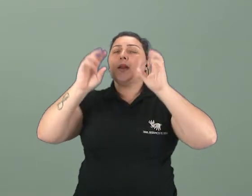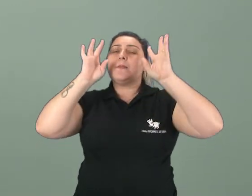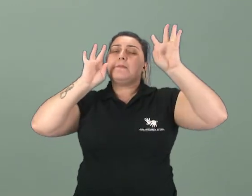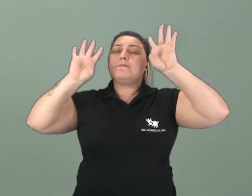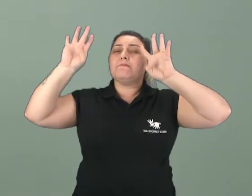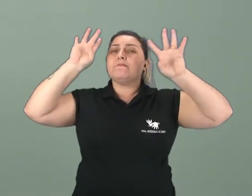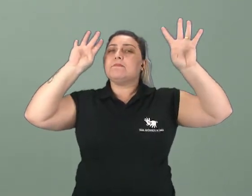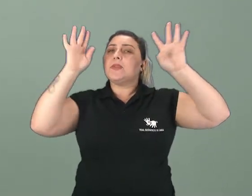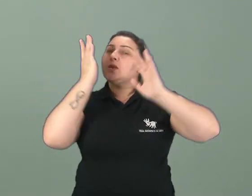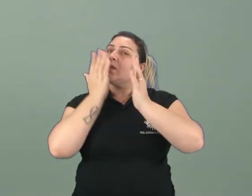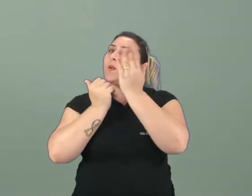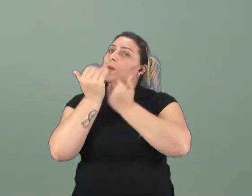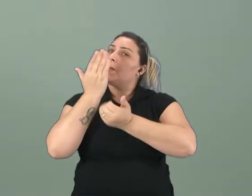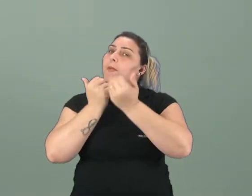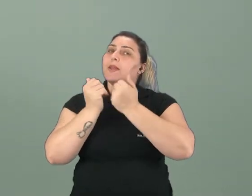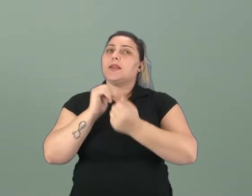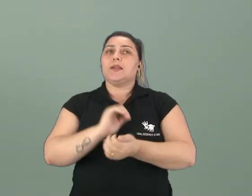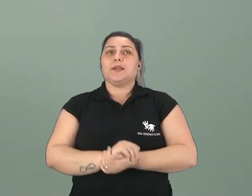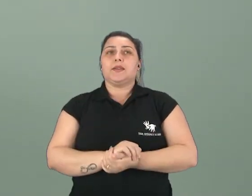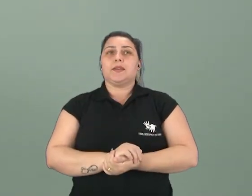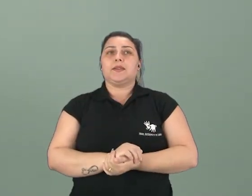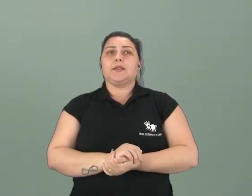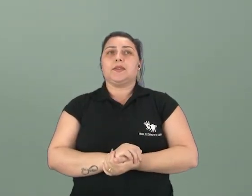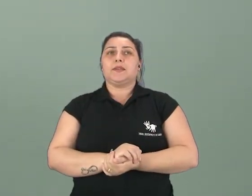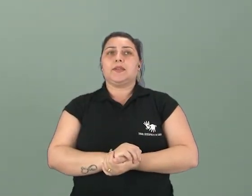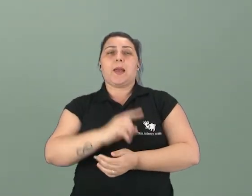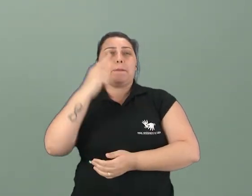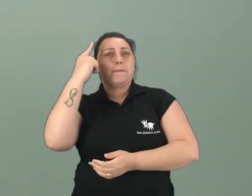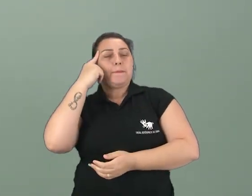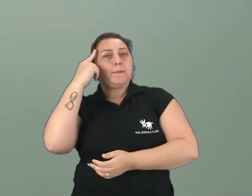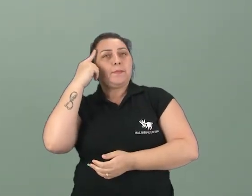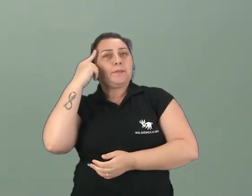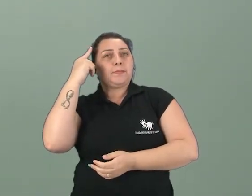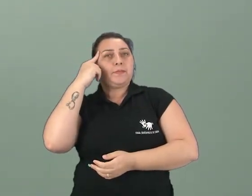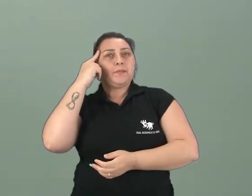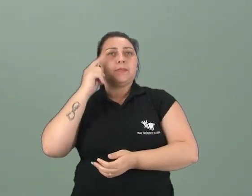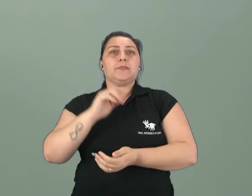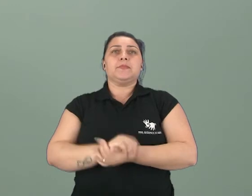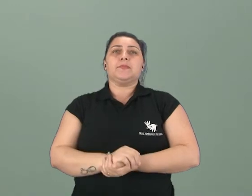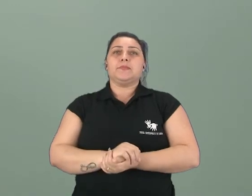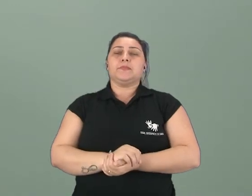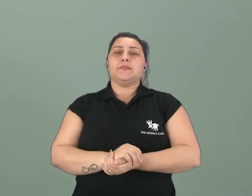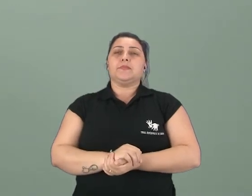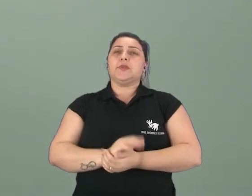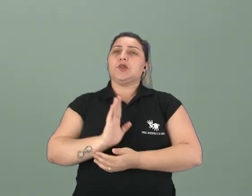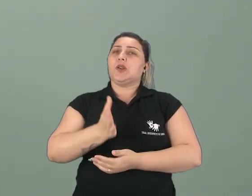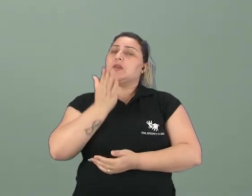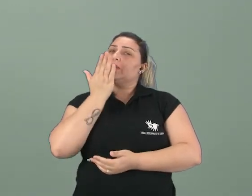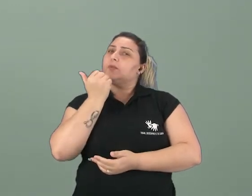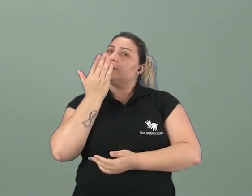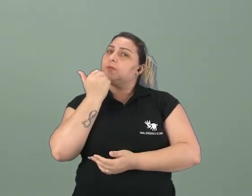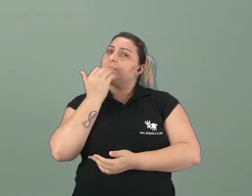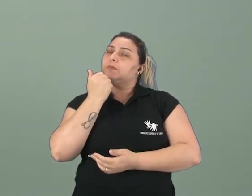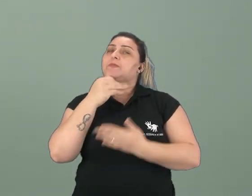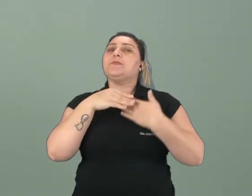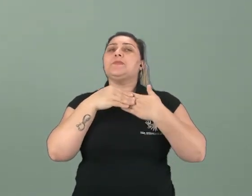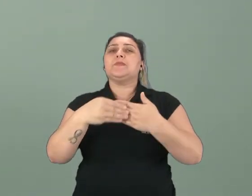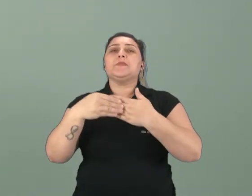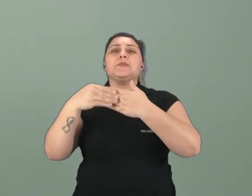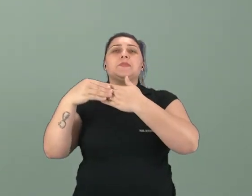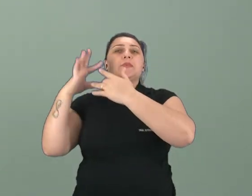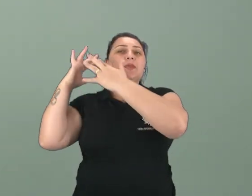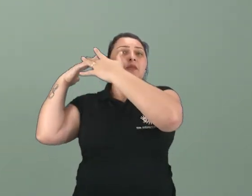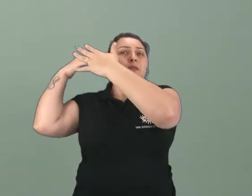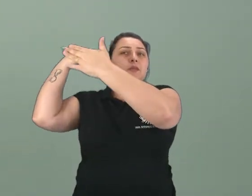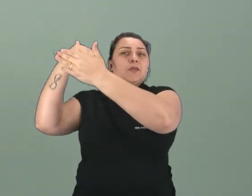imagina que seja uma comida. Então, ali ele está pensando naquilo que ele né? Comeu e está trazendo ali